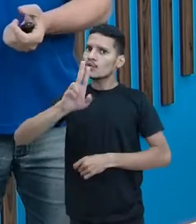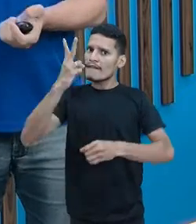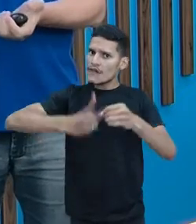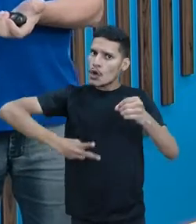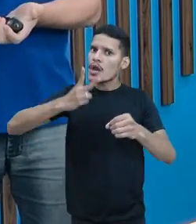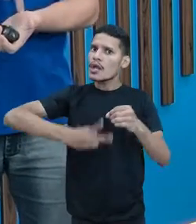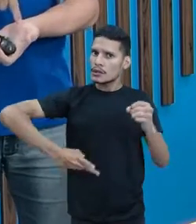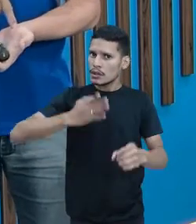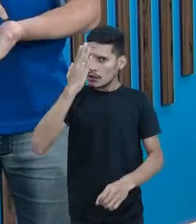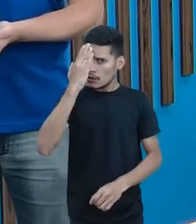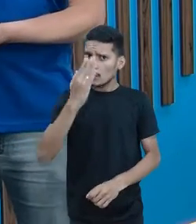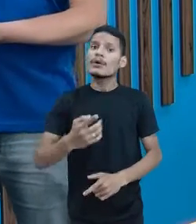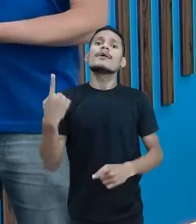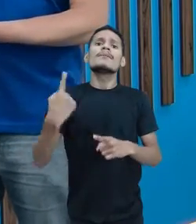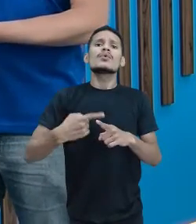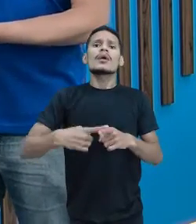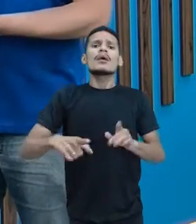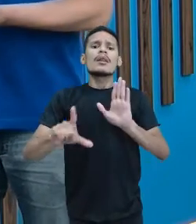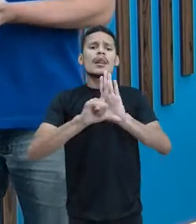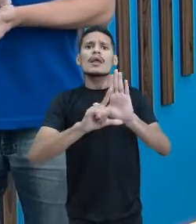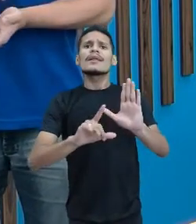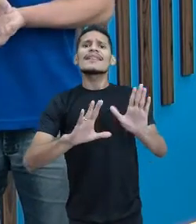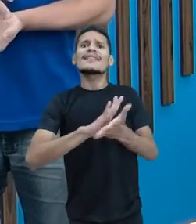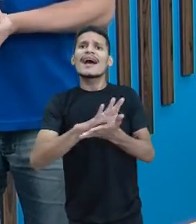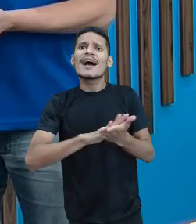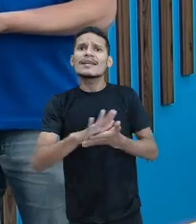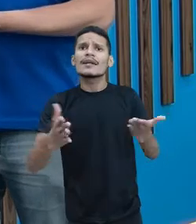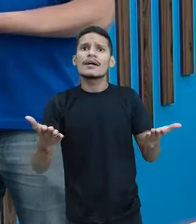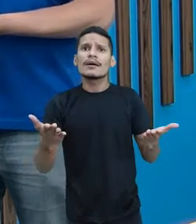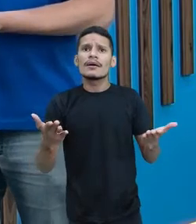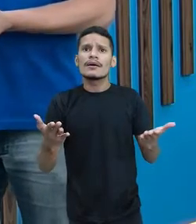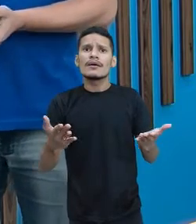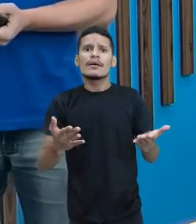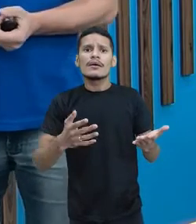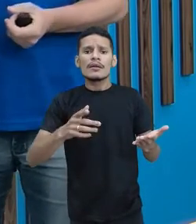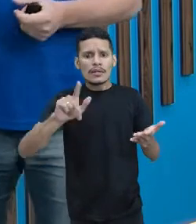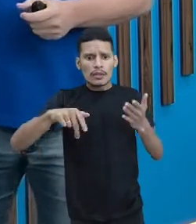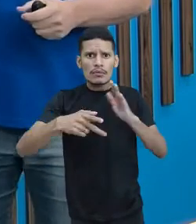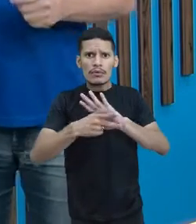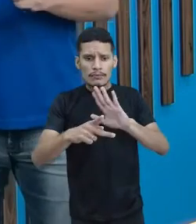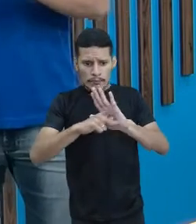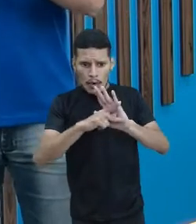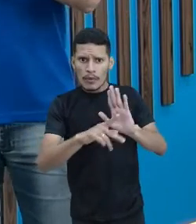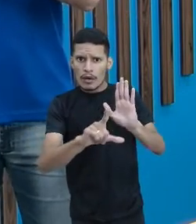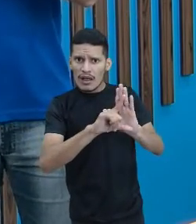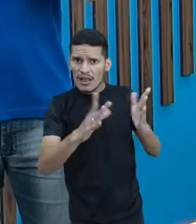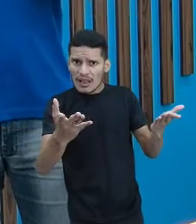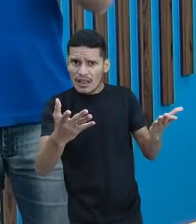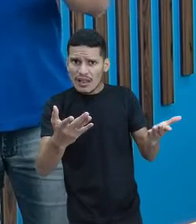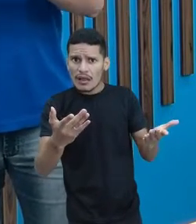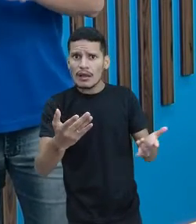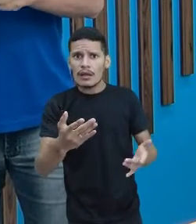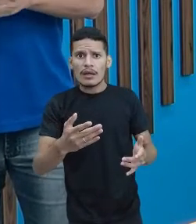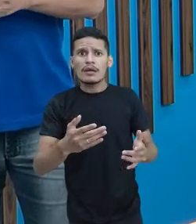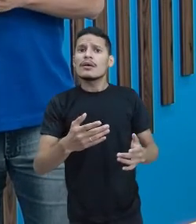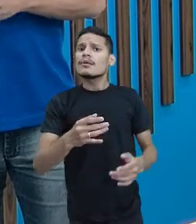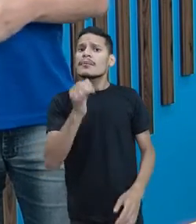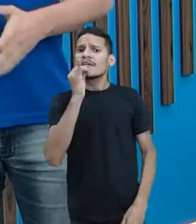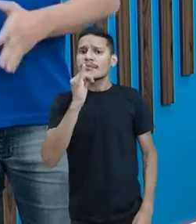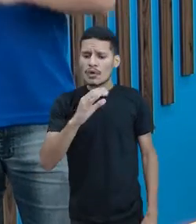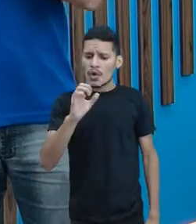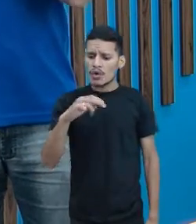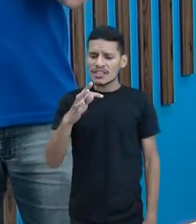por quê? Porque não tem legitimidade, é outro ponto. É ilegítimo, é de caráter excepcional. Ou seja, por exemplo, quando a Constituição diz